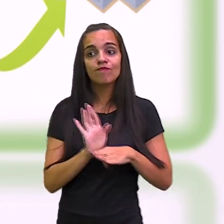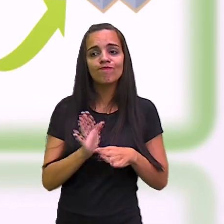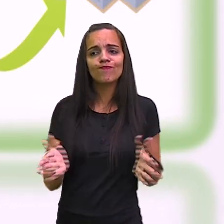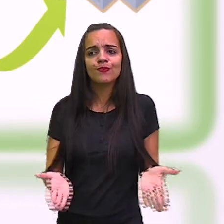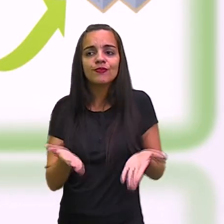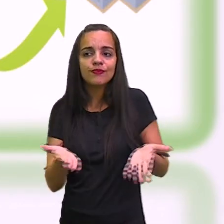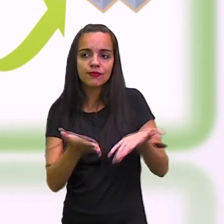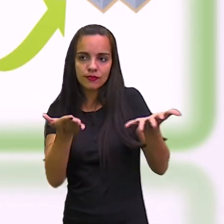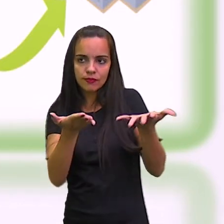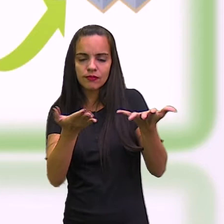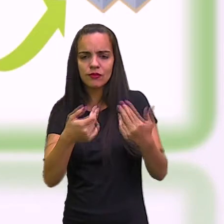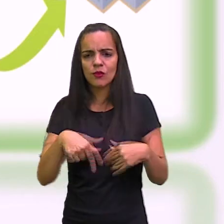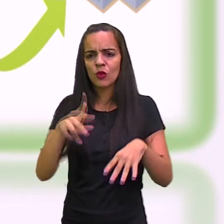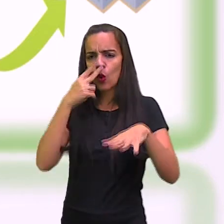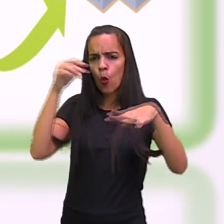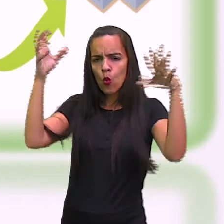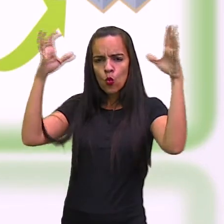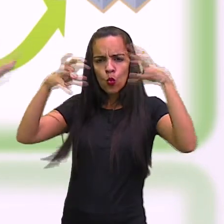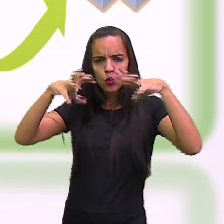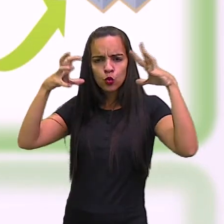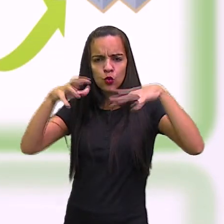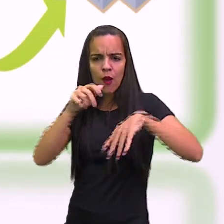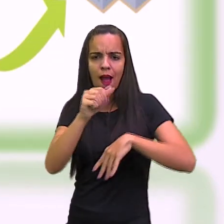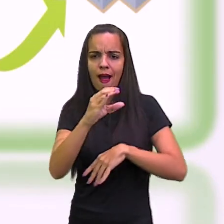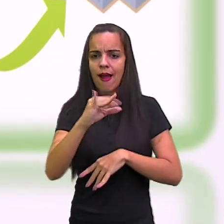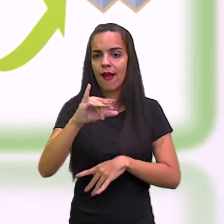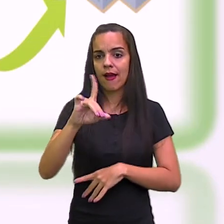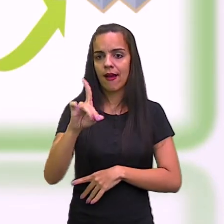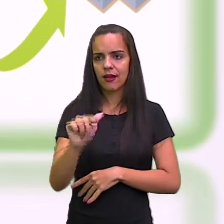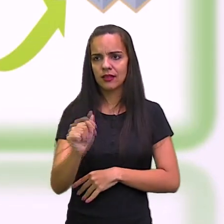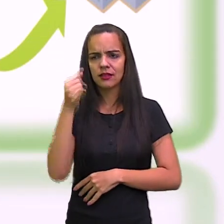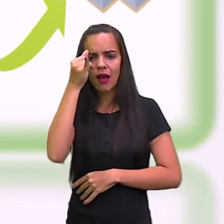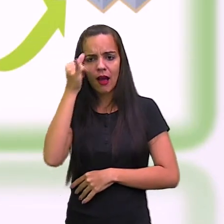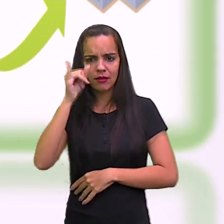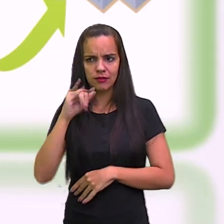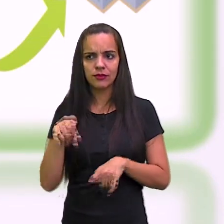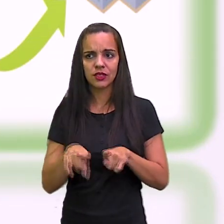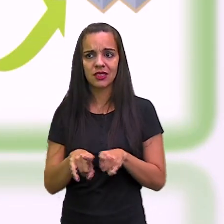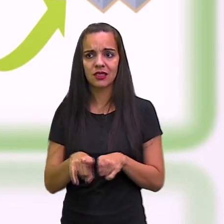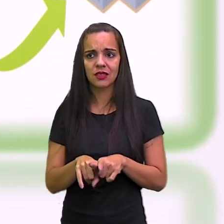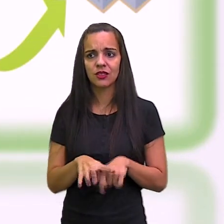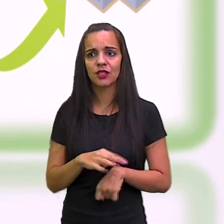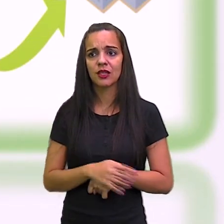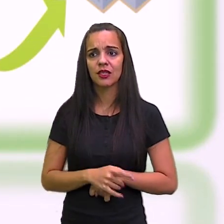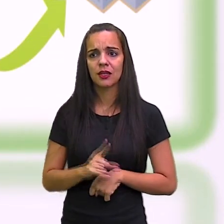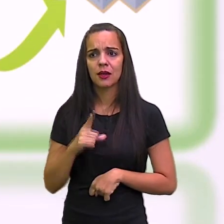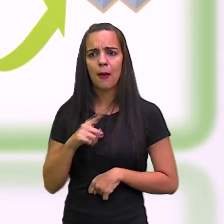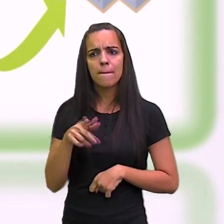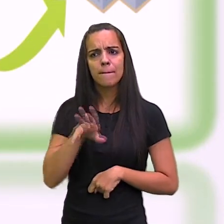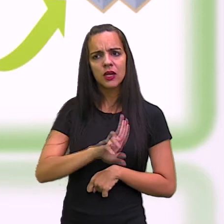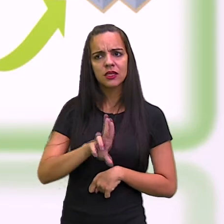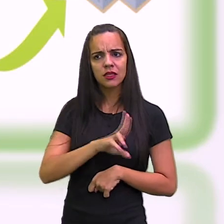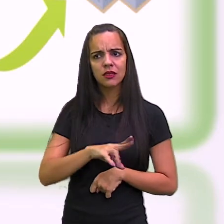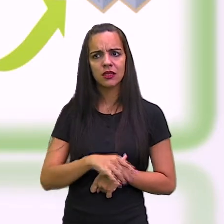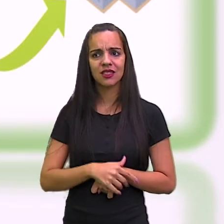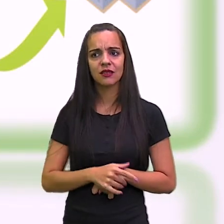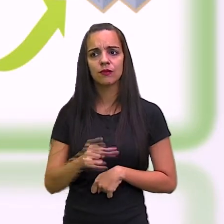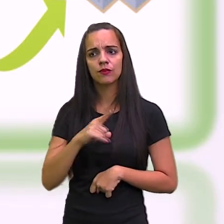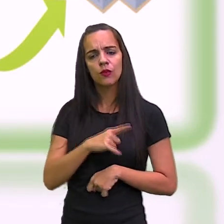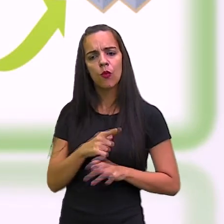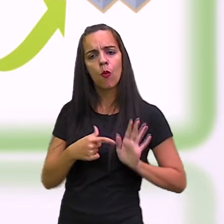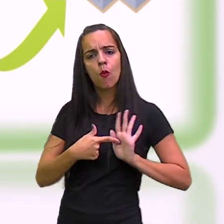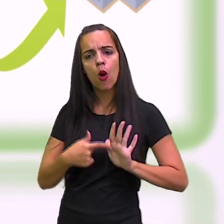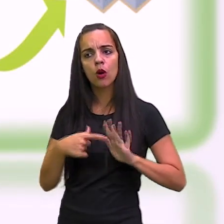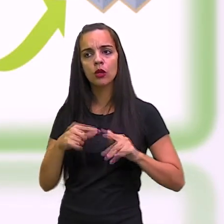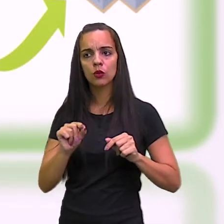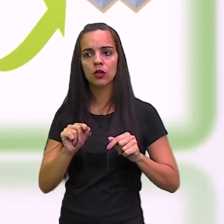chuva ácida, custo elevado dos equipamentos, dificuldade do armazenamento e